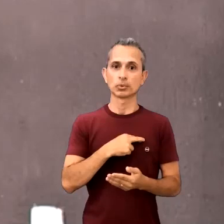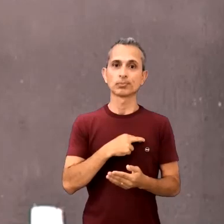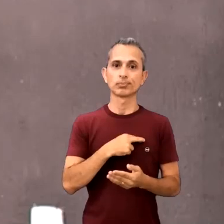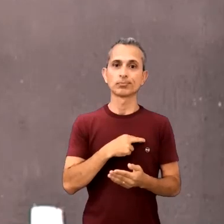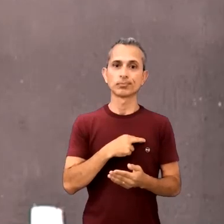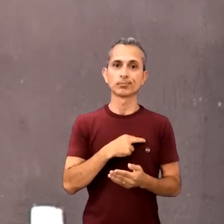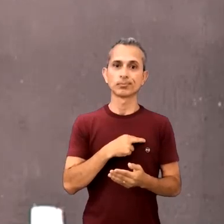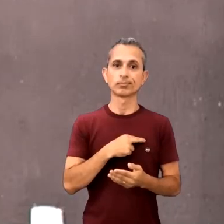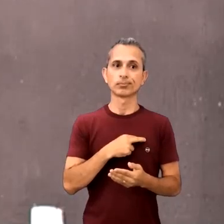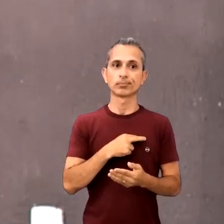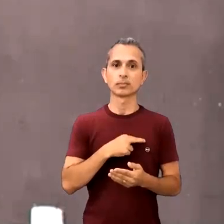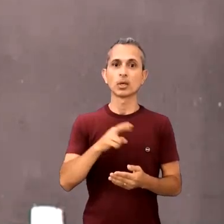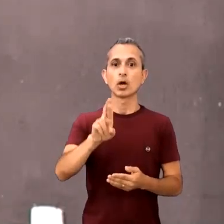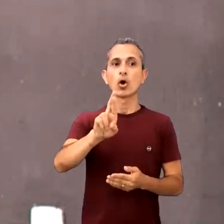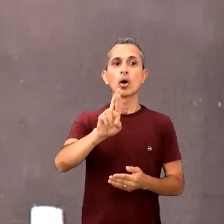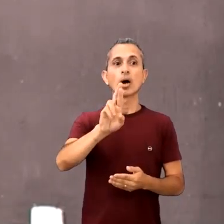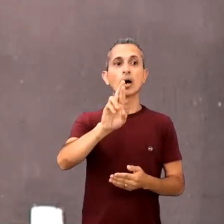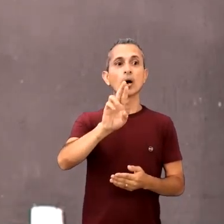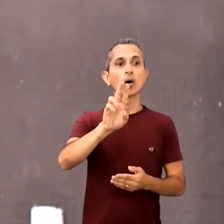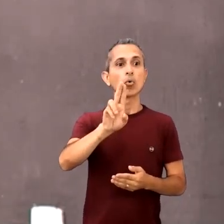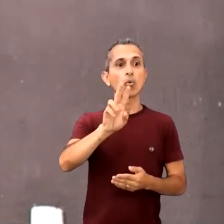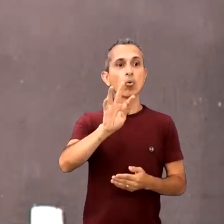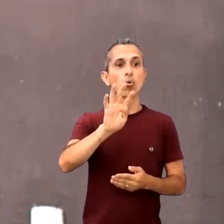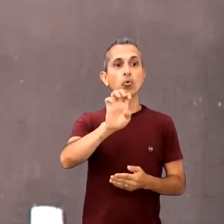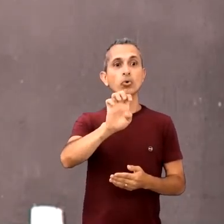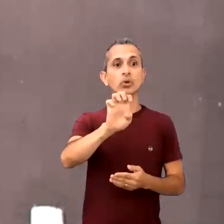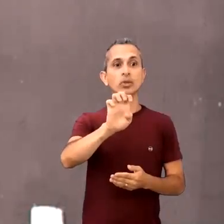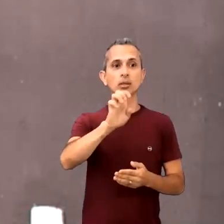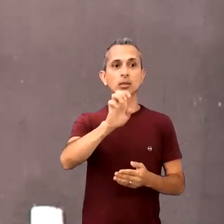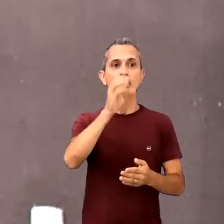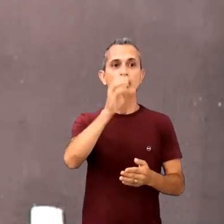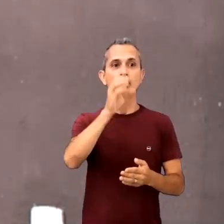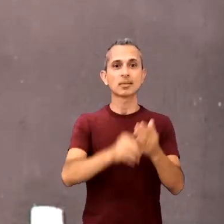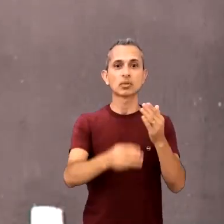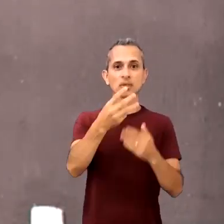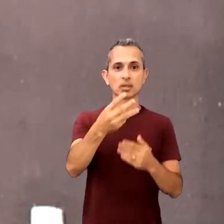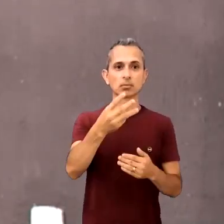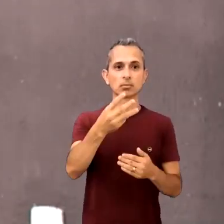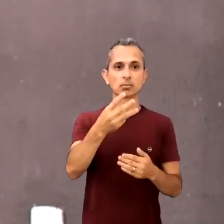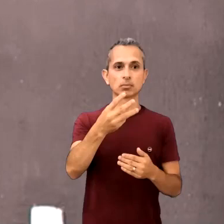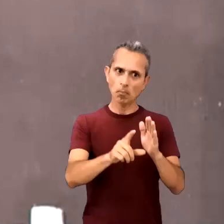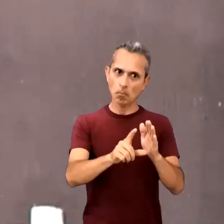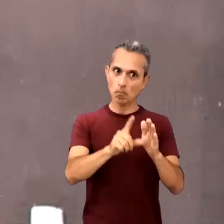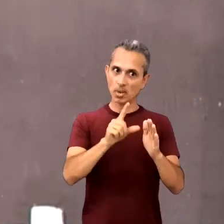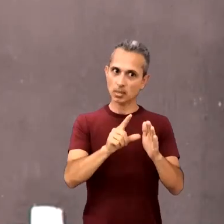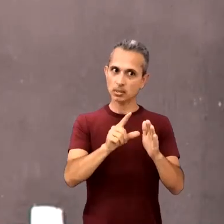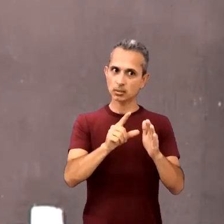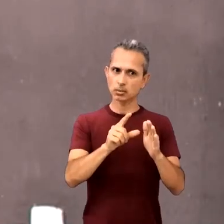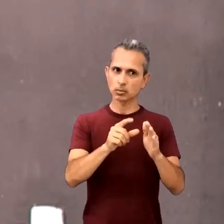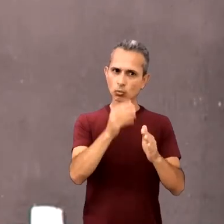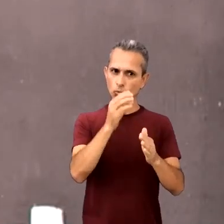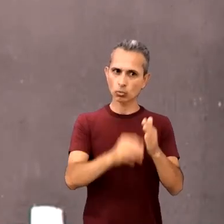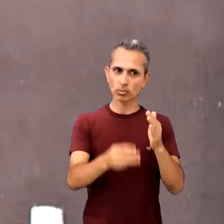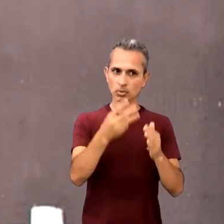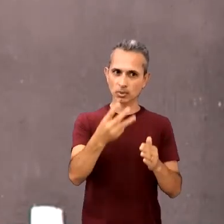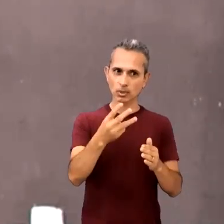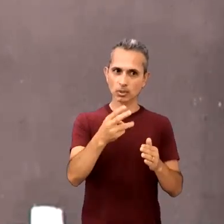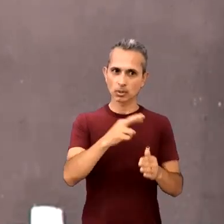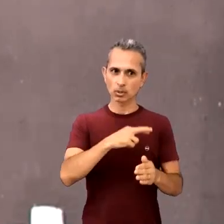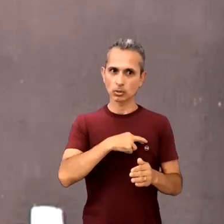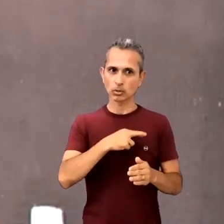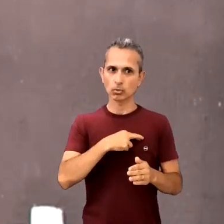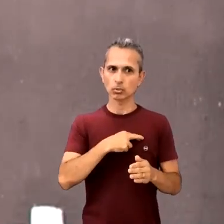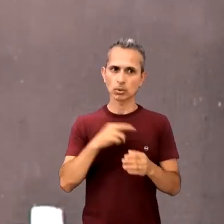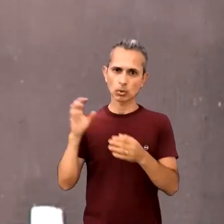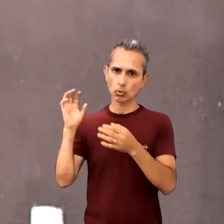A gente vai ver o capítulo 3. Mas antes de começar a ler o capítulo 3 de Ruth, vamos entender